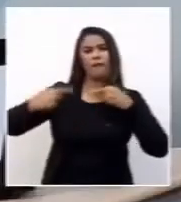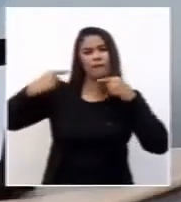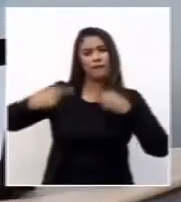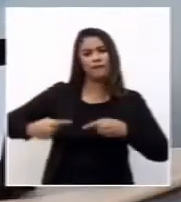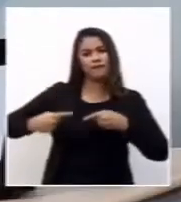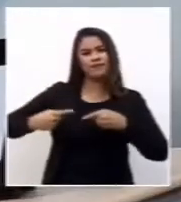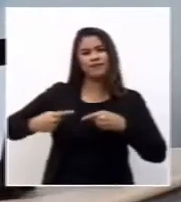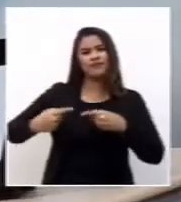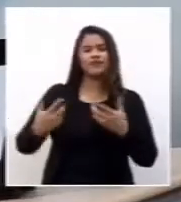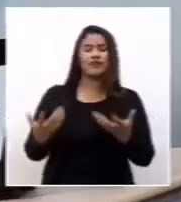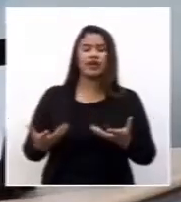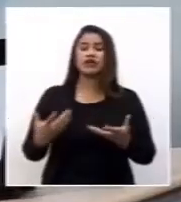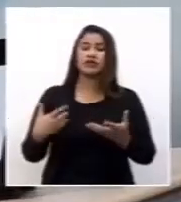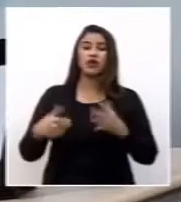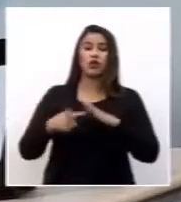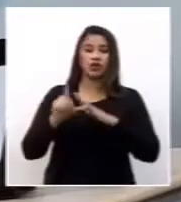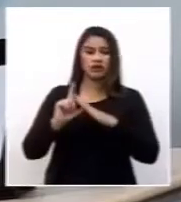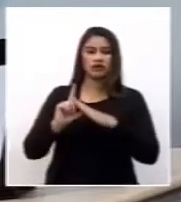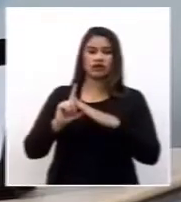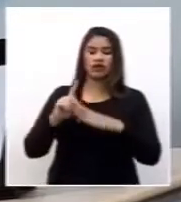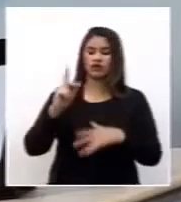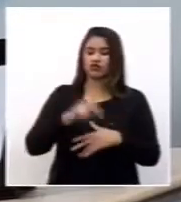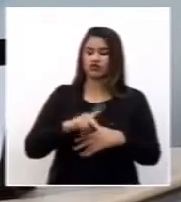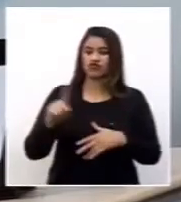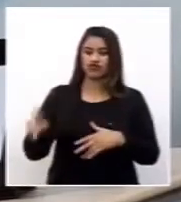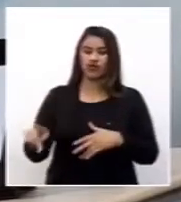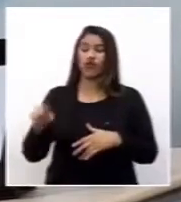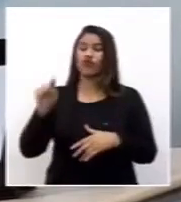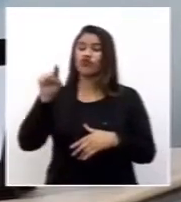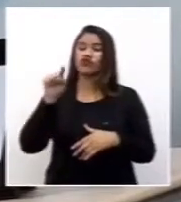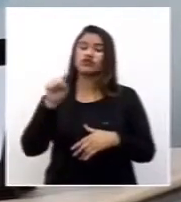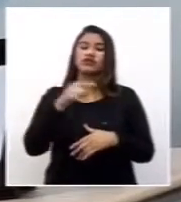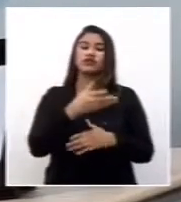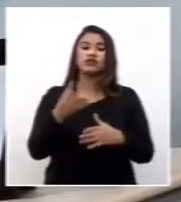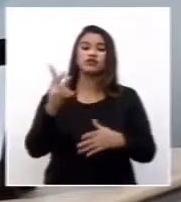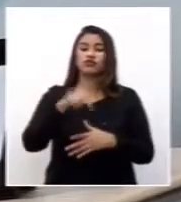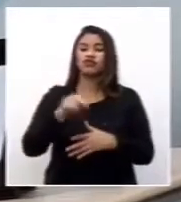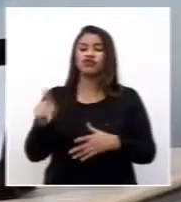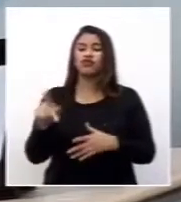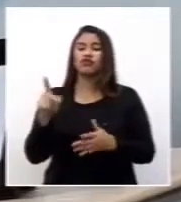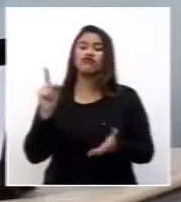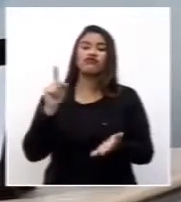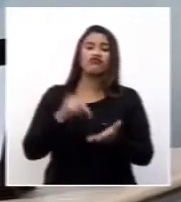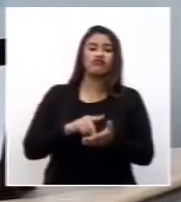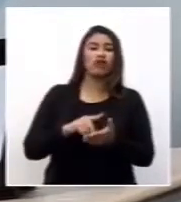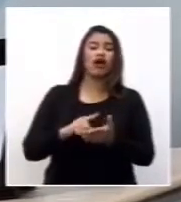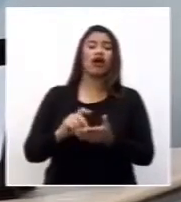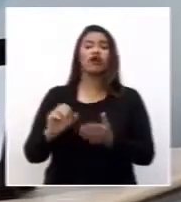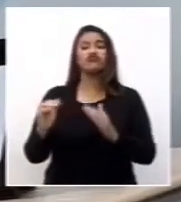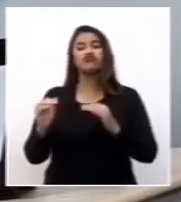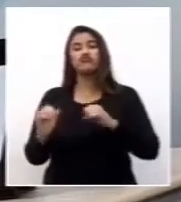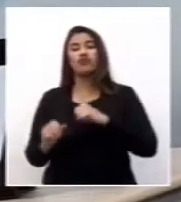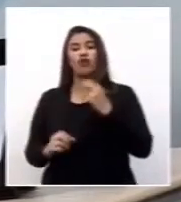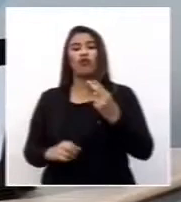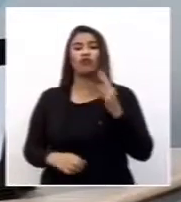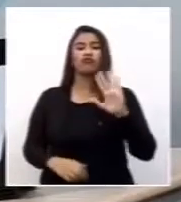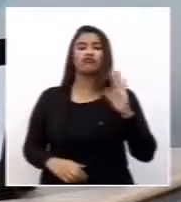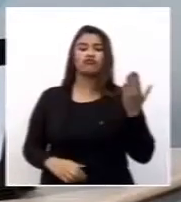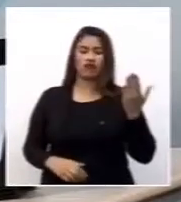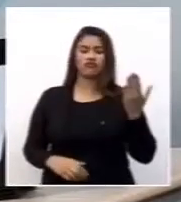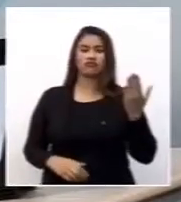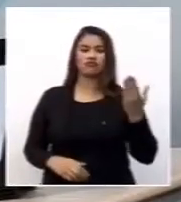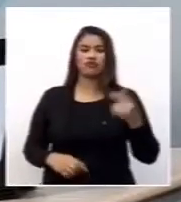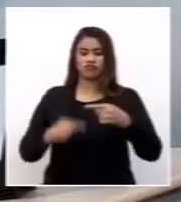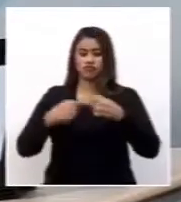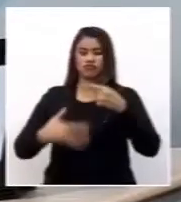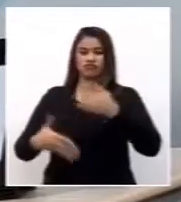momento aí que nós colocamos essa questão, então aí vocês concordem ou não concordem como verdadeiro, concordando ou falso. Teremos alguns minutinhos no